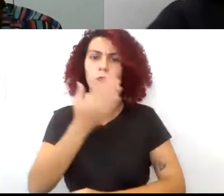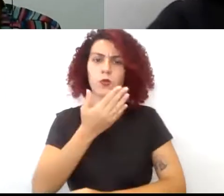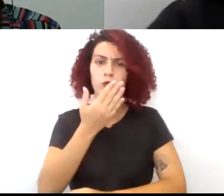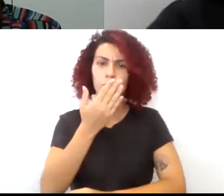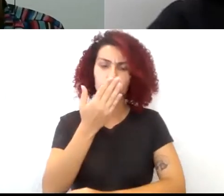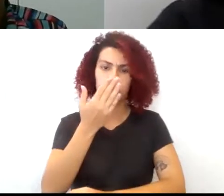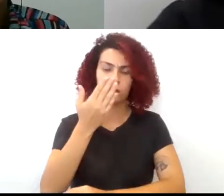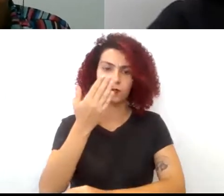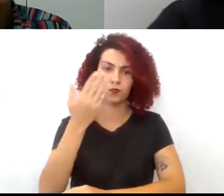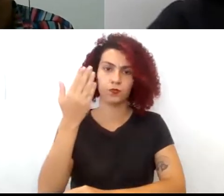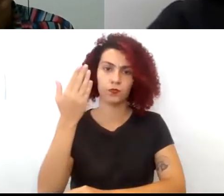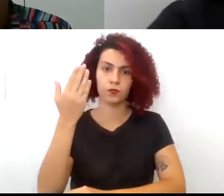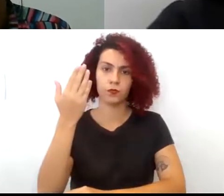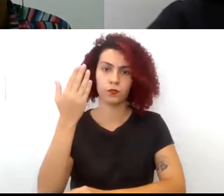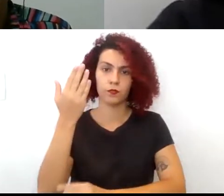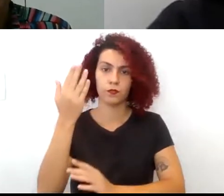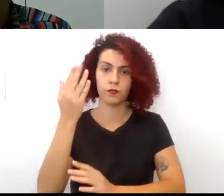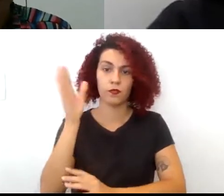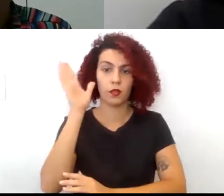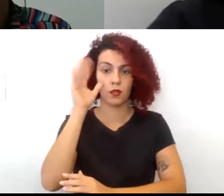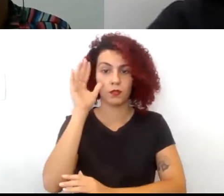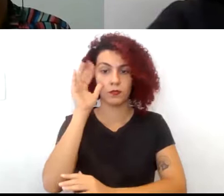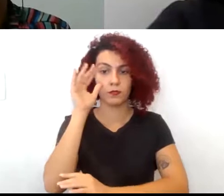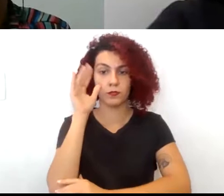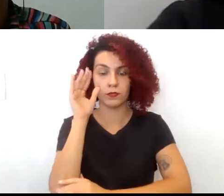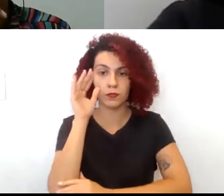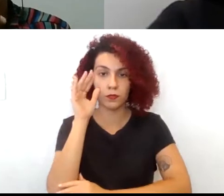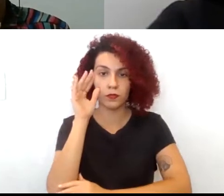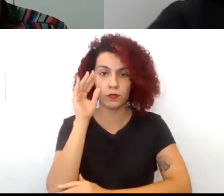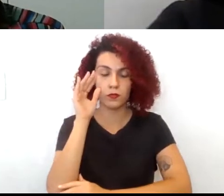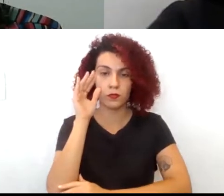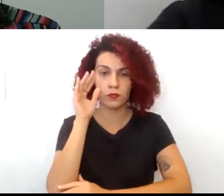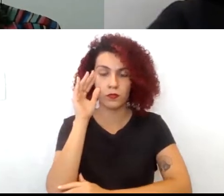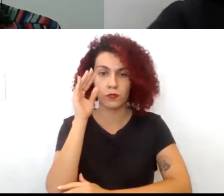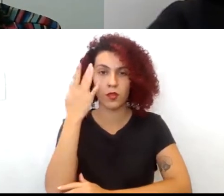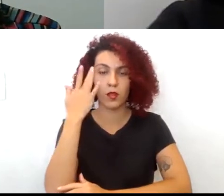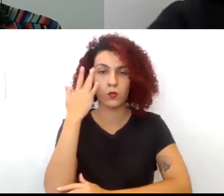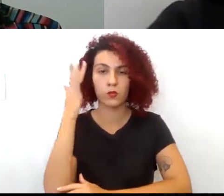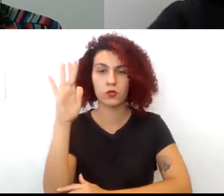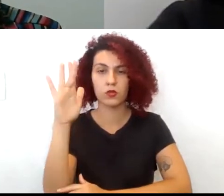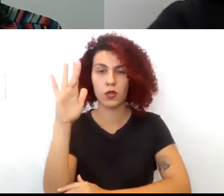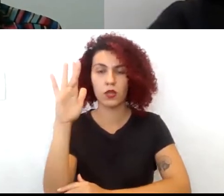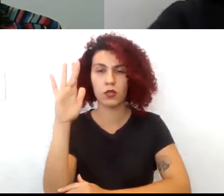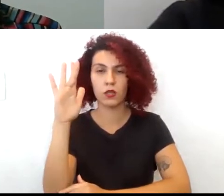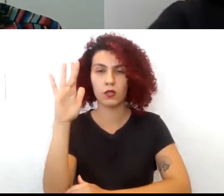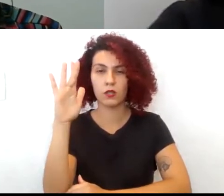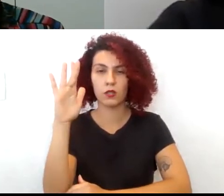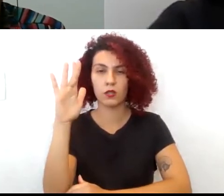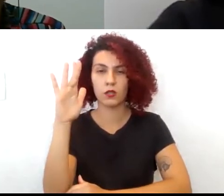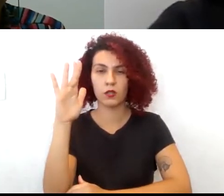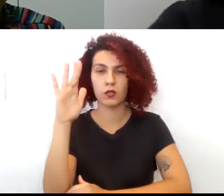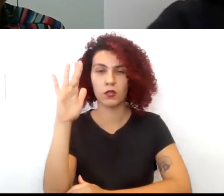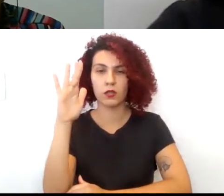preciso ter evidências Leiam assisti um documentário da Simone povoar eu não sei se é se é no